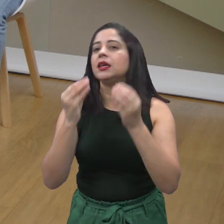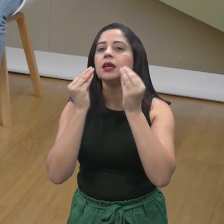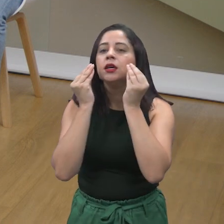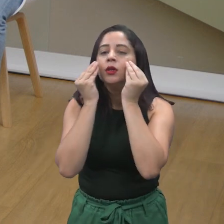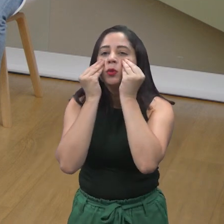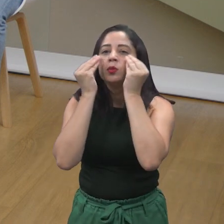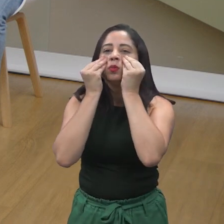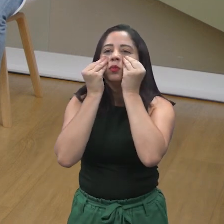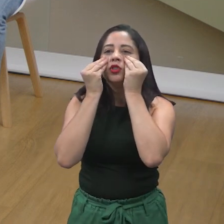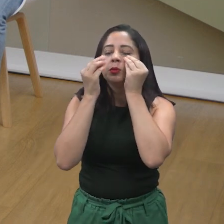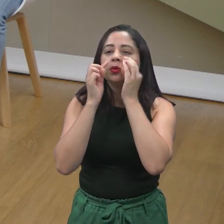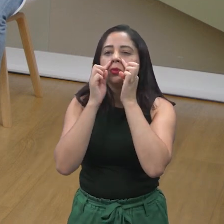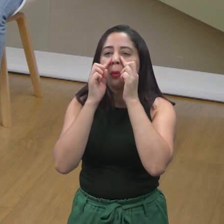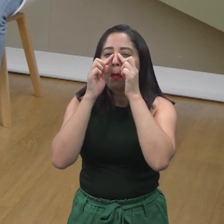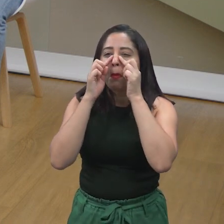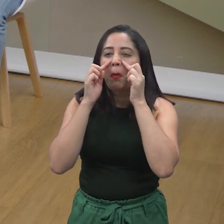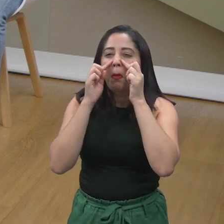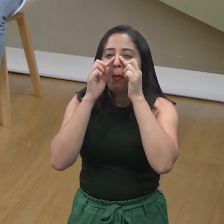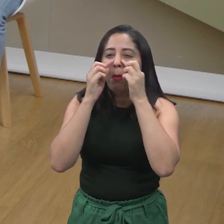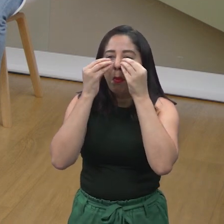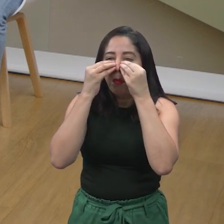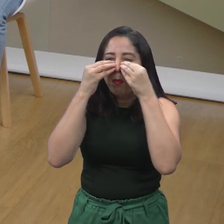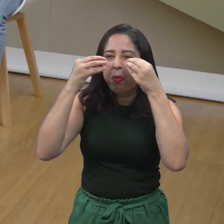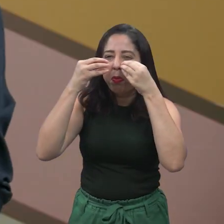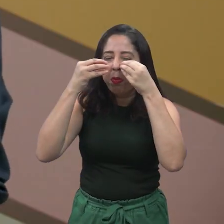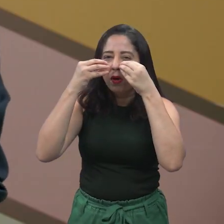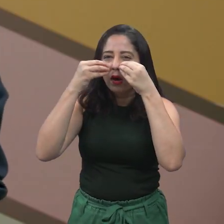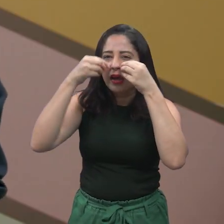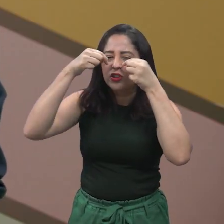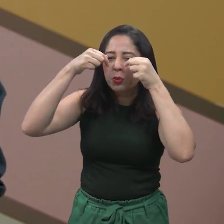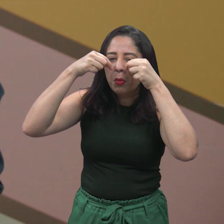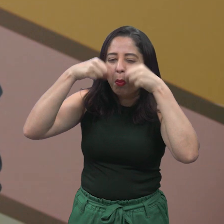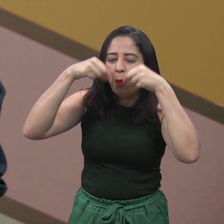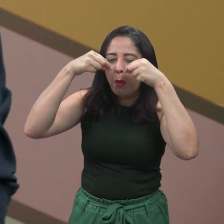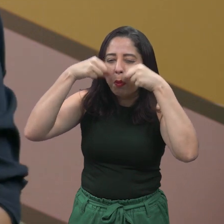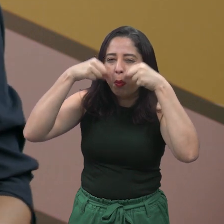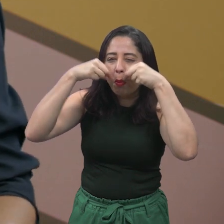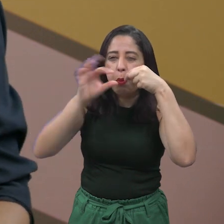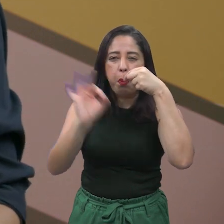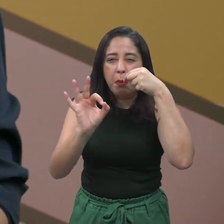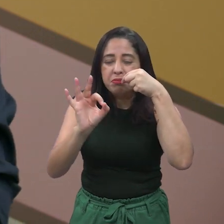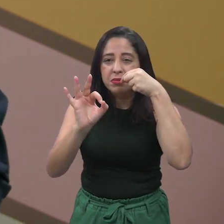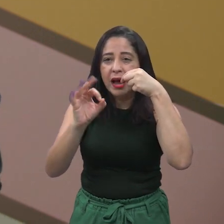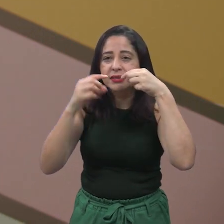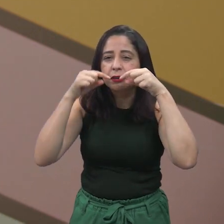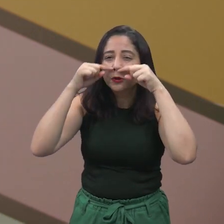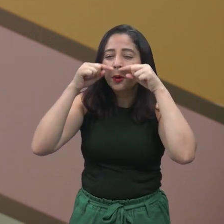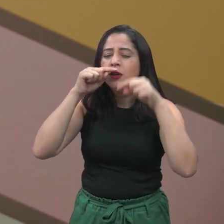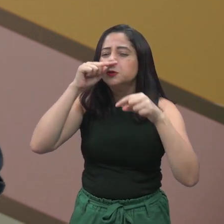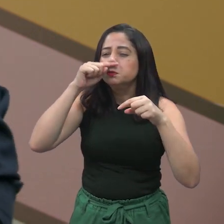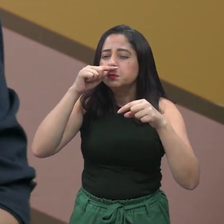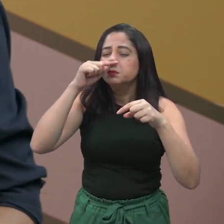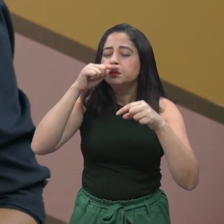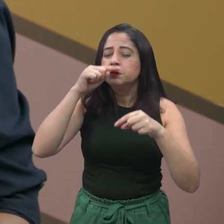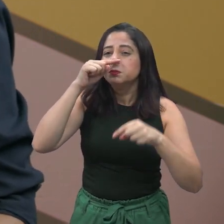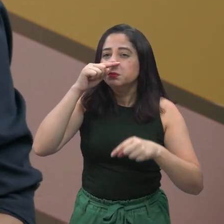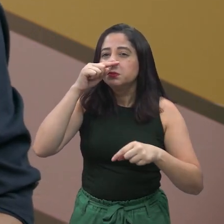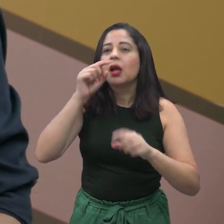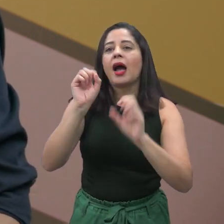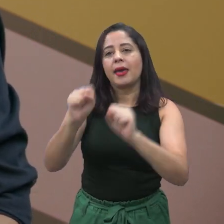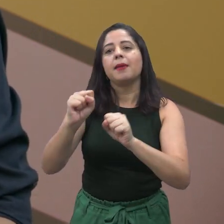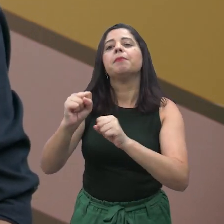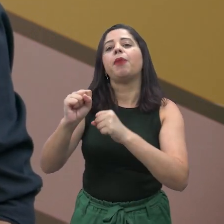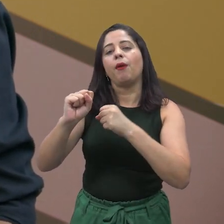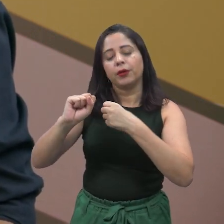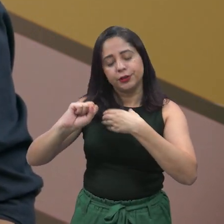ficar presa no nariz e ficar por muito tempo, ele pode contaminar por bactérias e vírus e causar doenças depois, mas geralmente num quadro